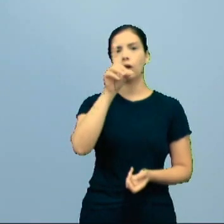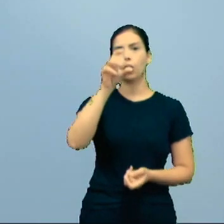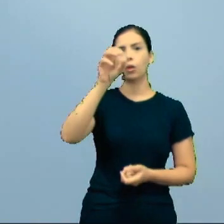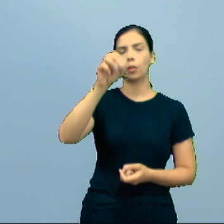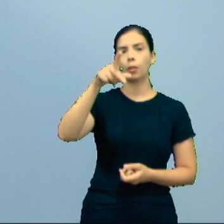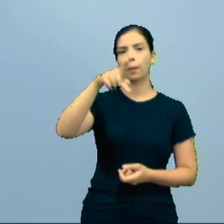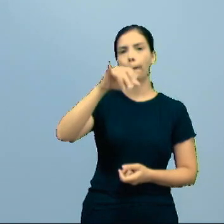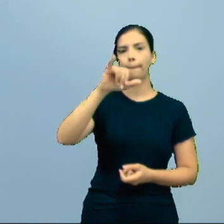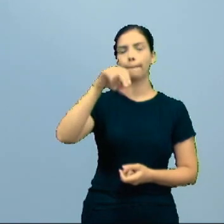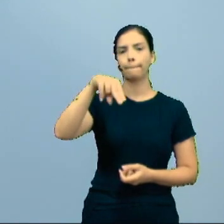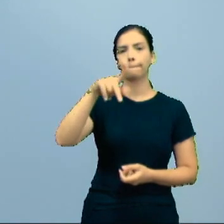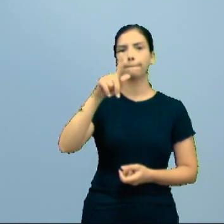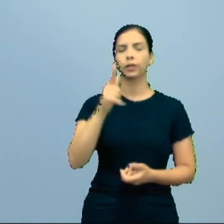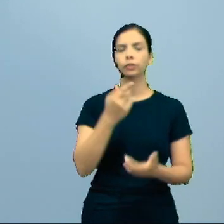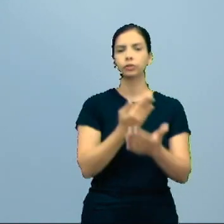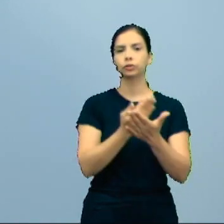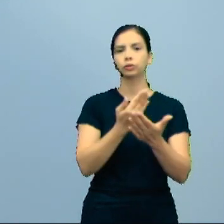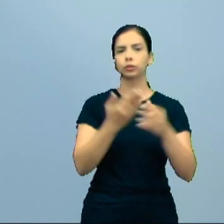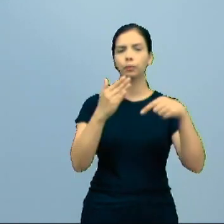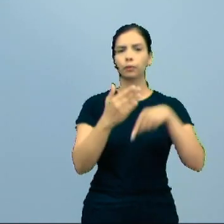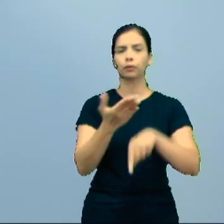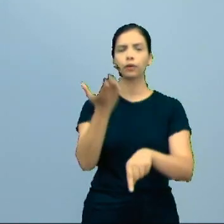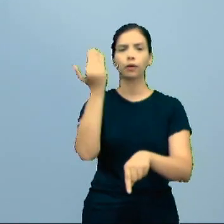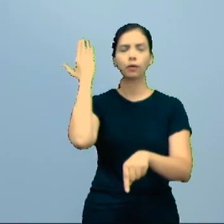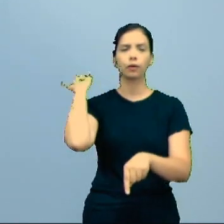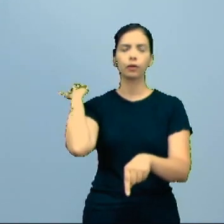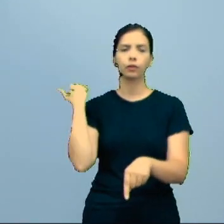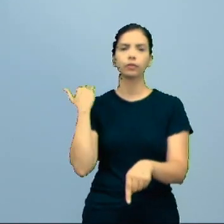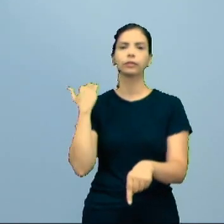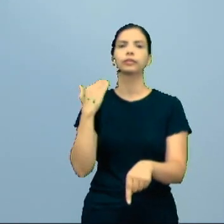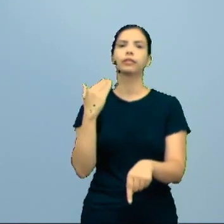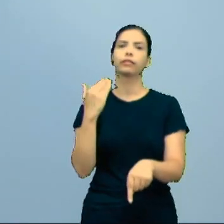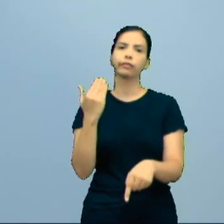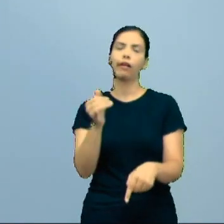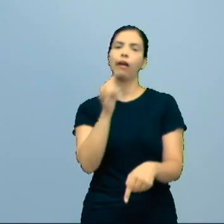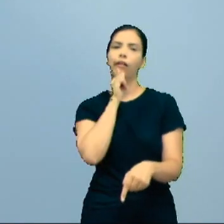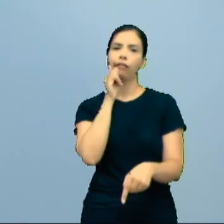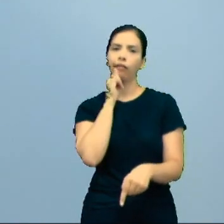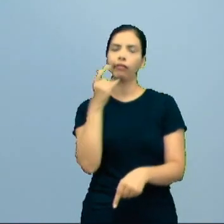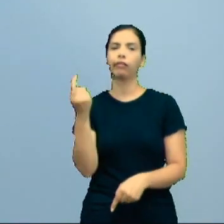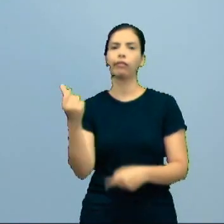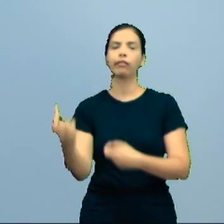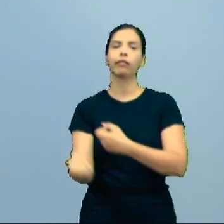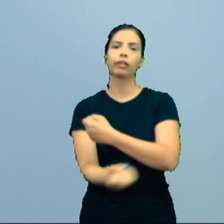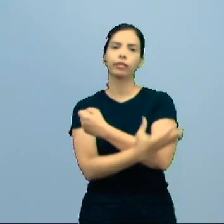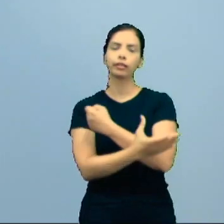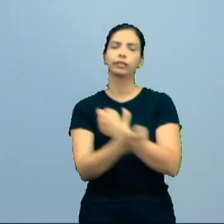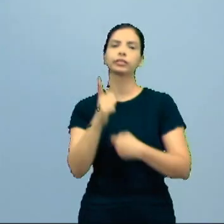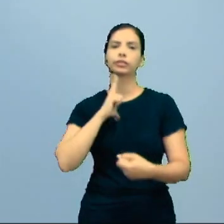um pouco mais de profundidade na aula 1, são casos de corrupção que estão presentes no esporte de rendimento.